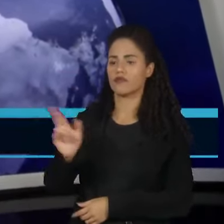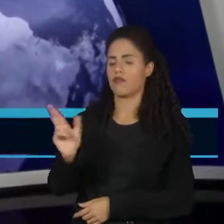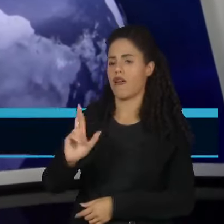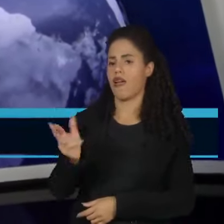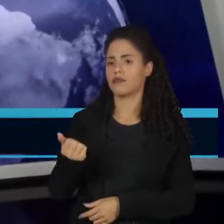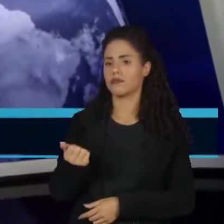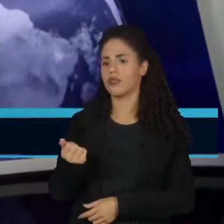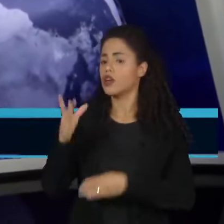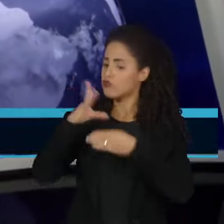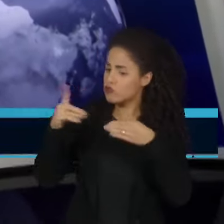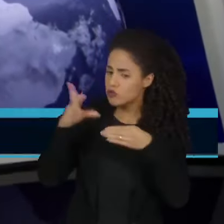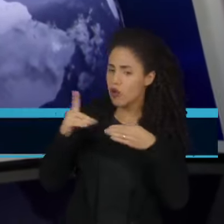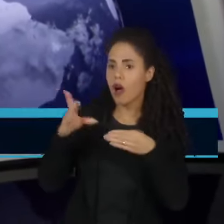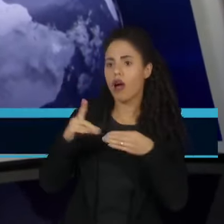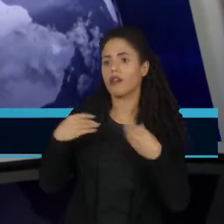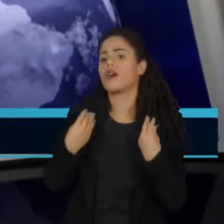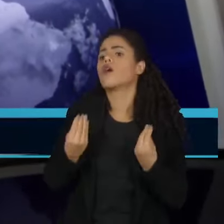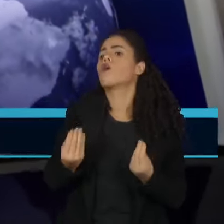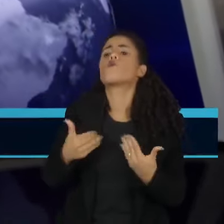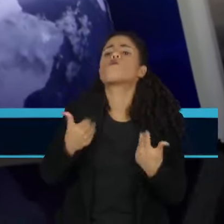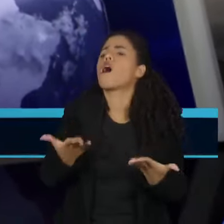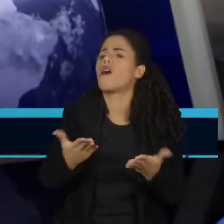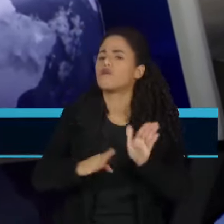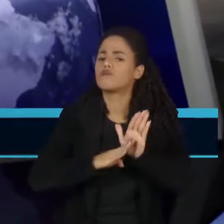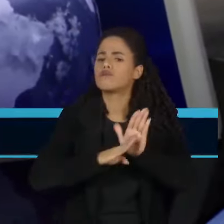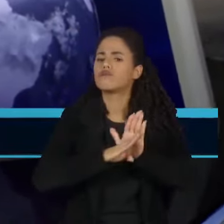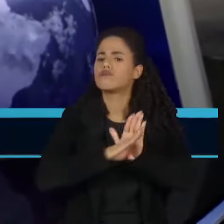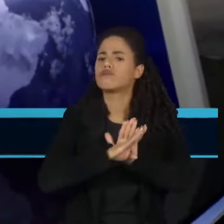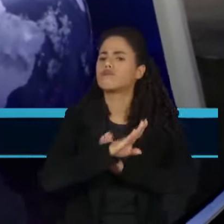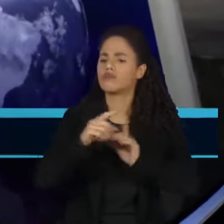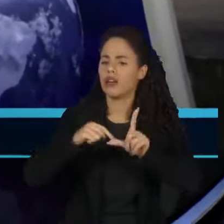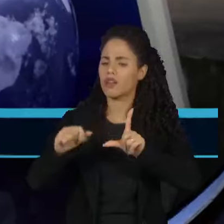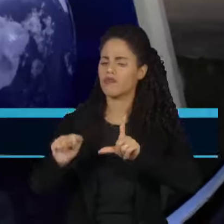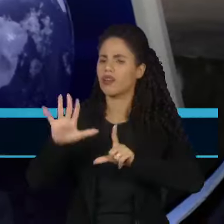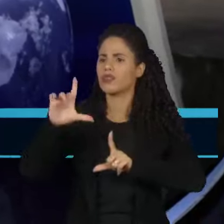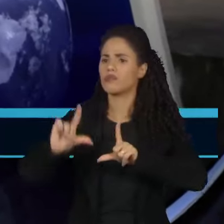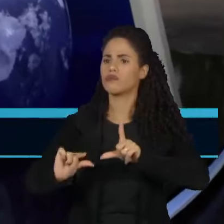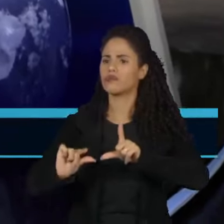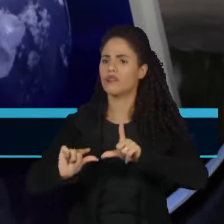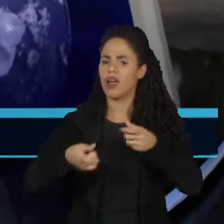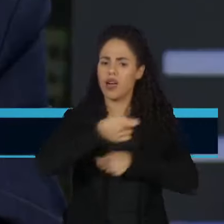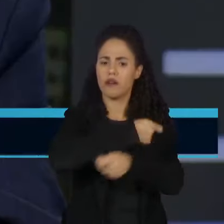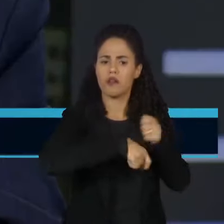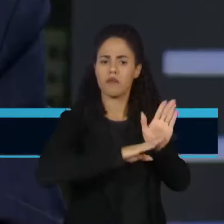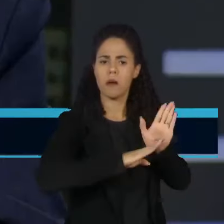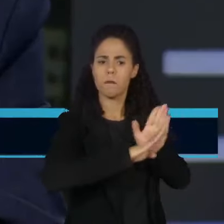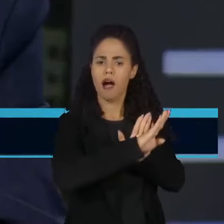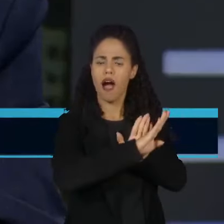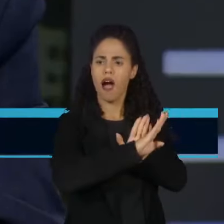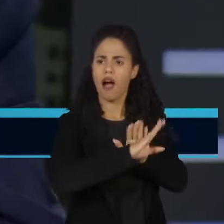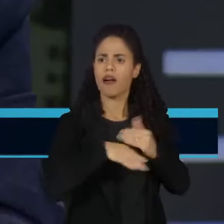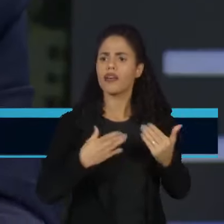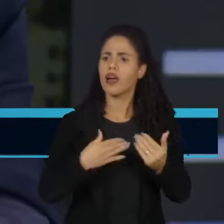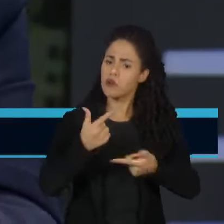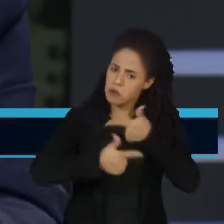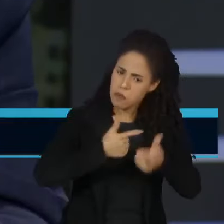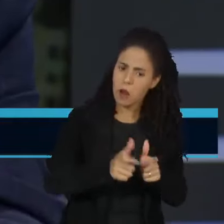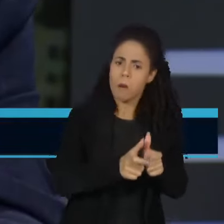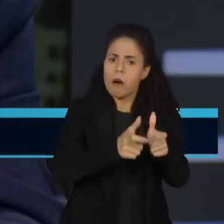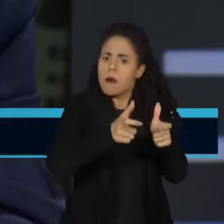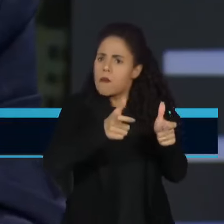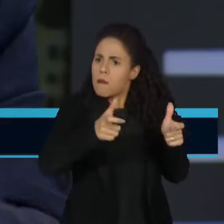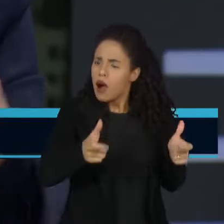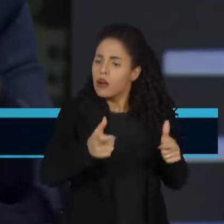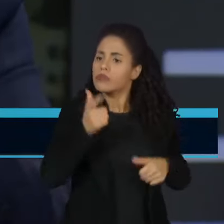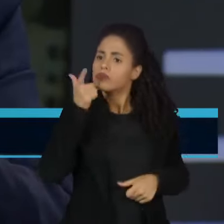de dólares. Qual a razão para subir o dólar? Se a inflação é baixa, se a economia está crescendo, o emprego está crescendo, a